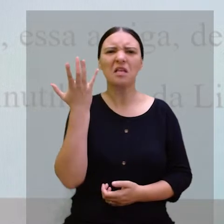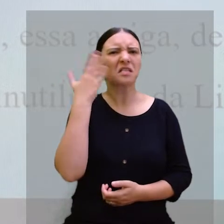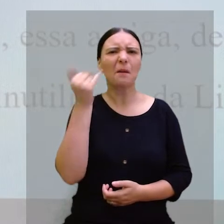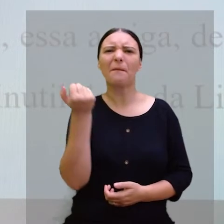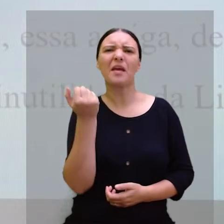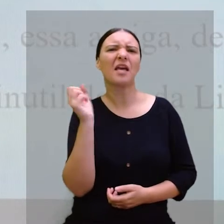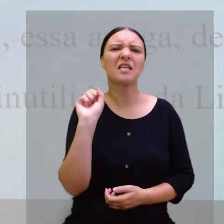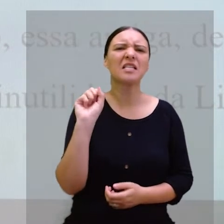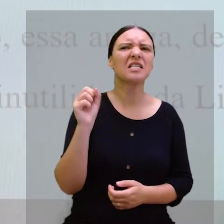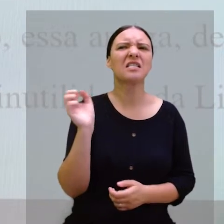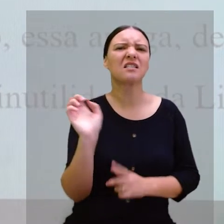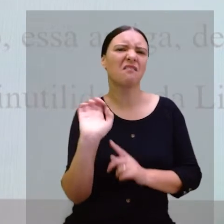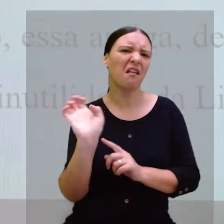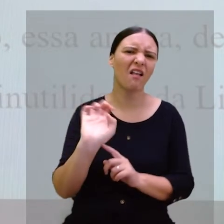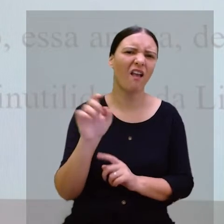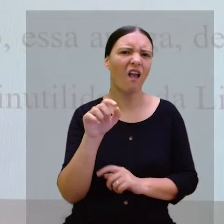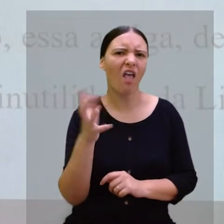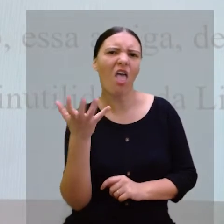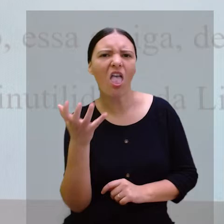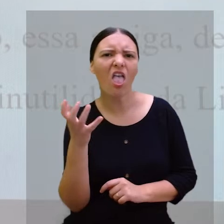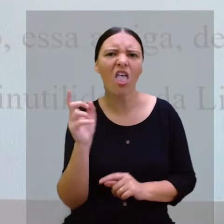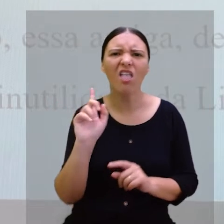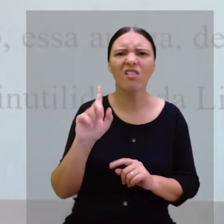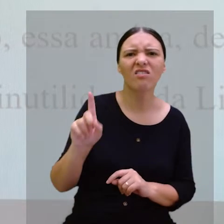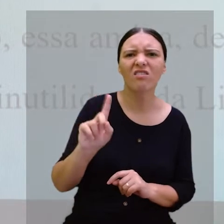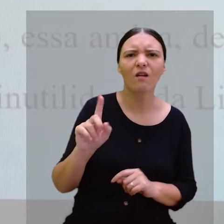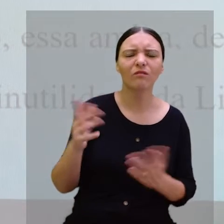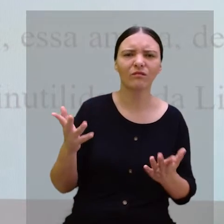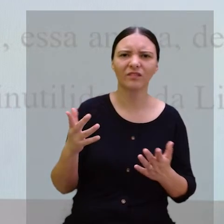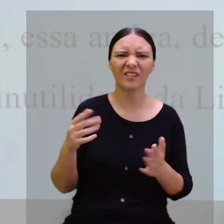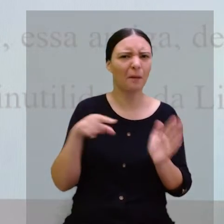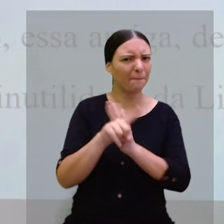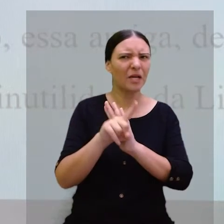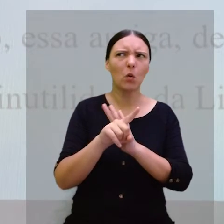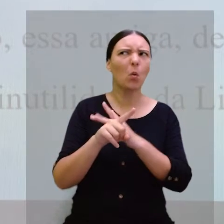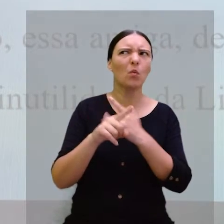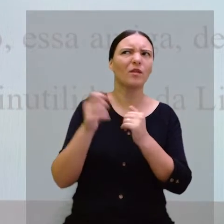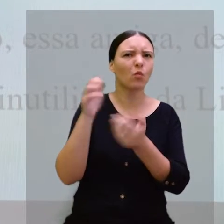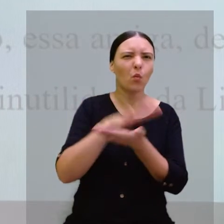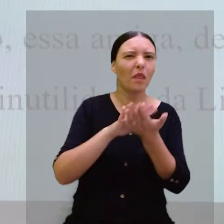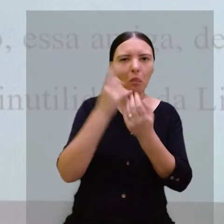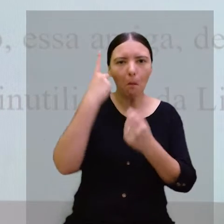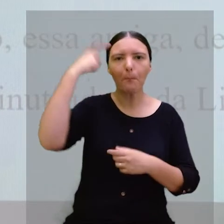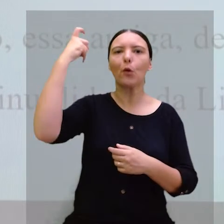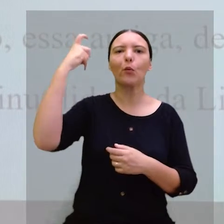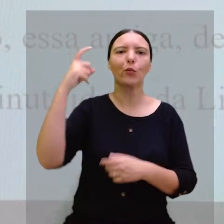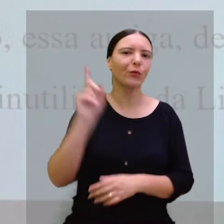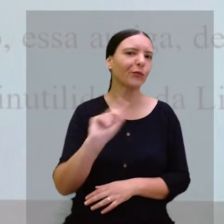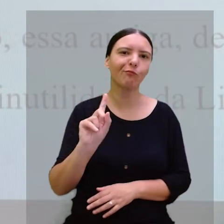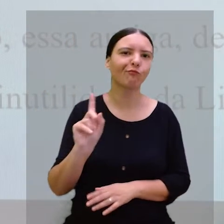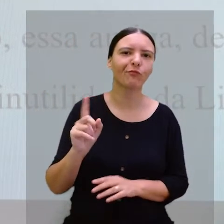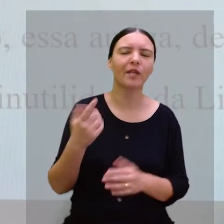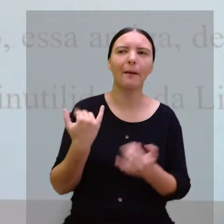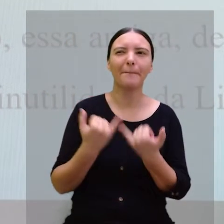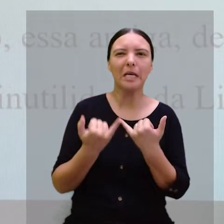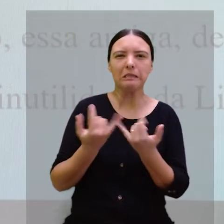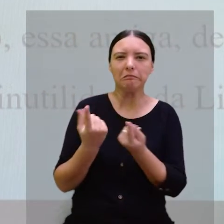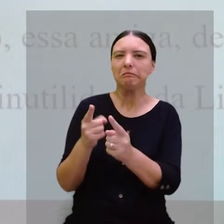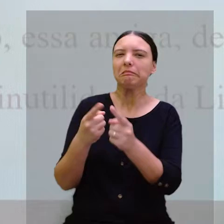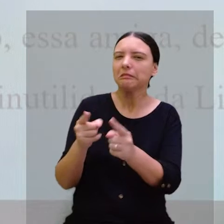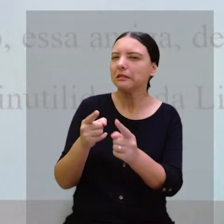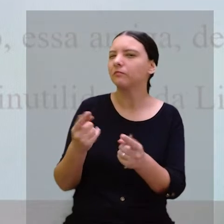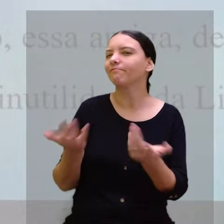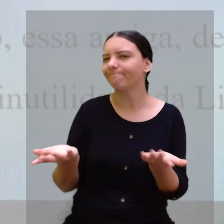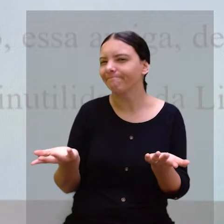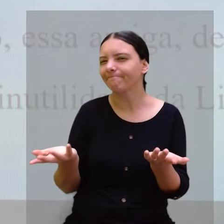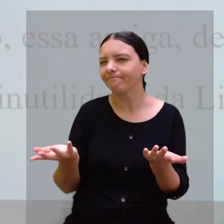você é ou não é, quase que quer confirmar, né? A pergunta não nasce do nada, assim, né? Parece uma pergunta por vezes meio ofensiva também,